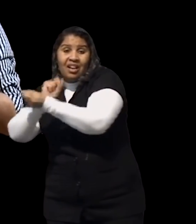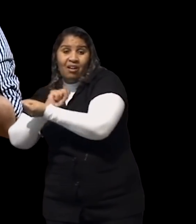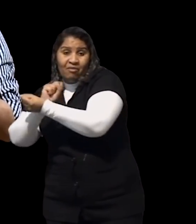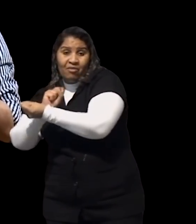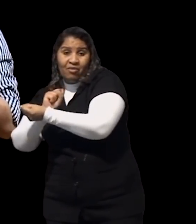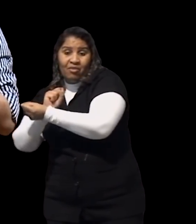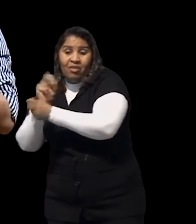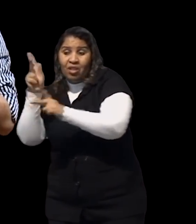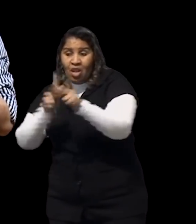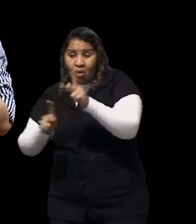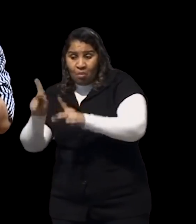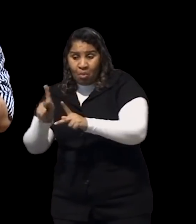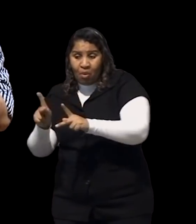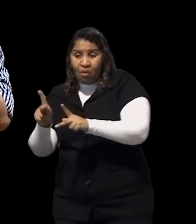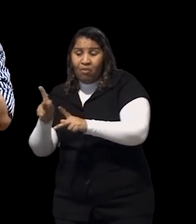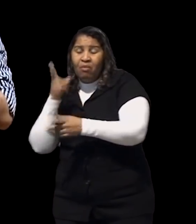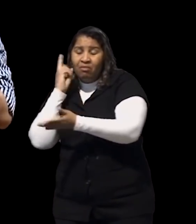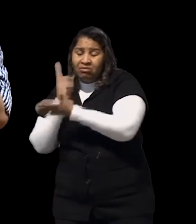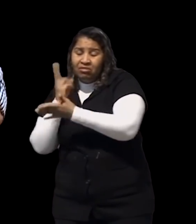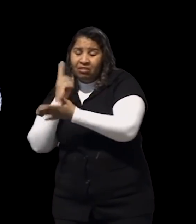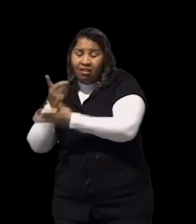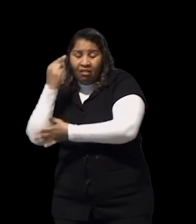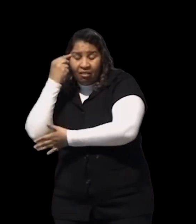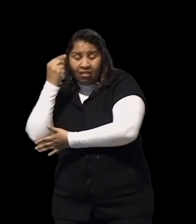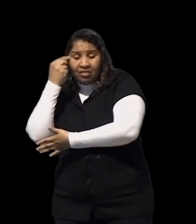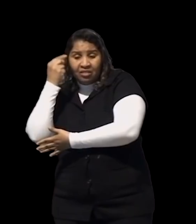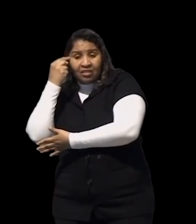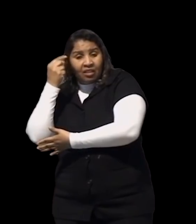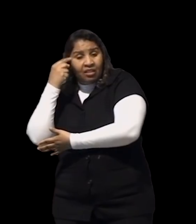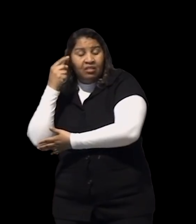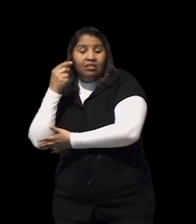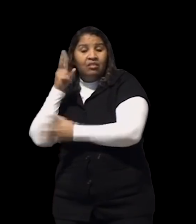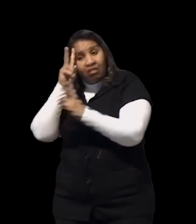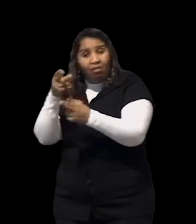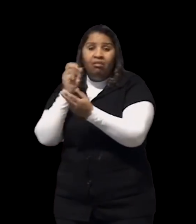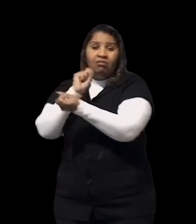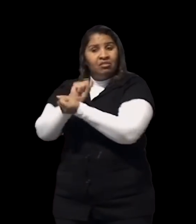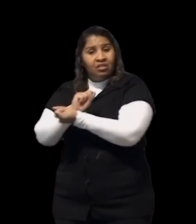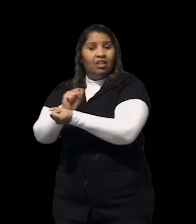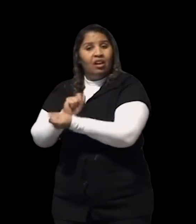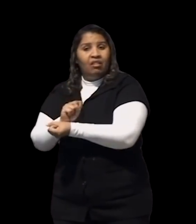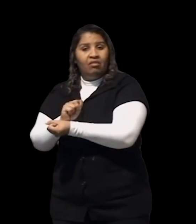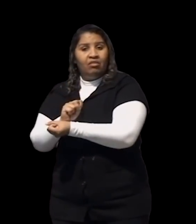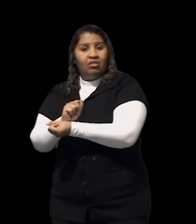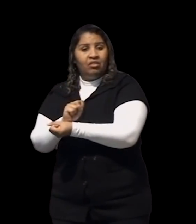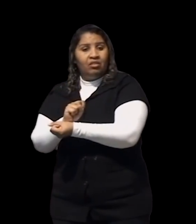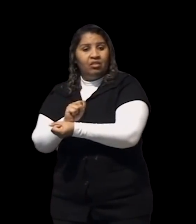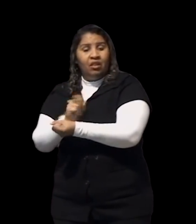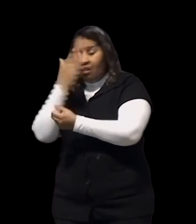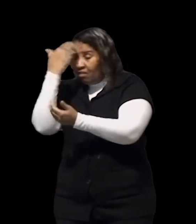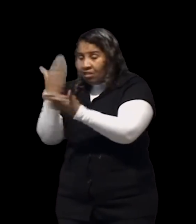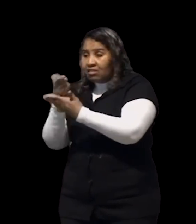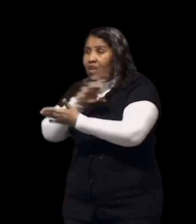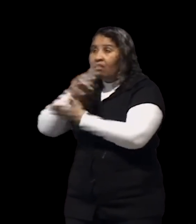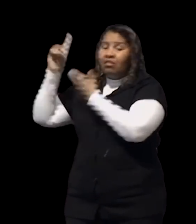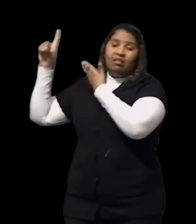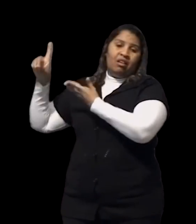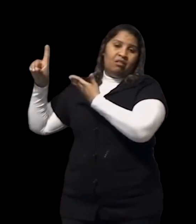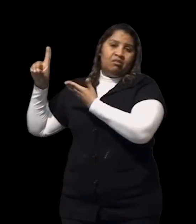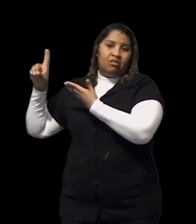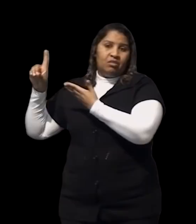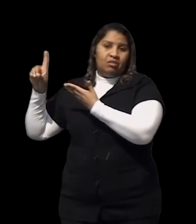então a mente com medo é uma mente que essa bota assim mesmo porque porque ele é filho